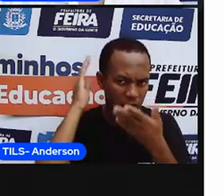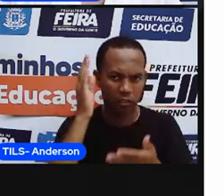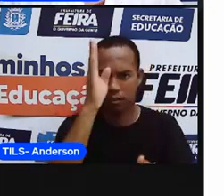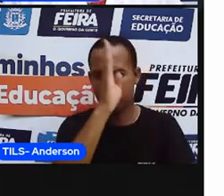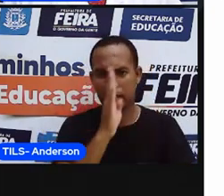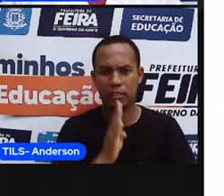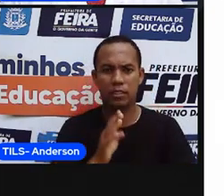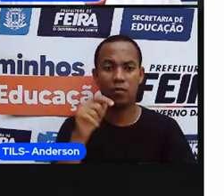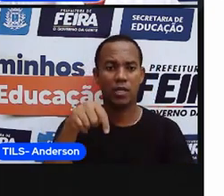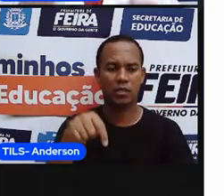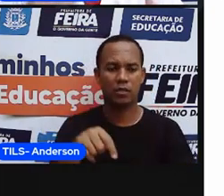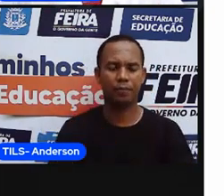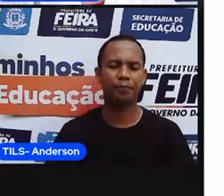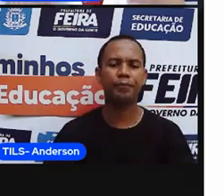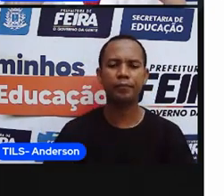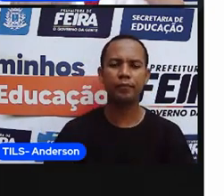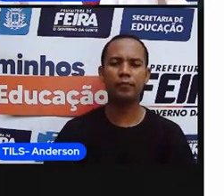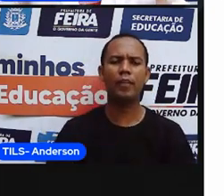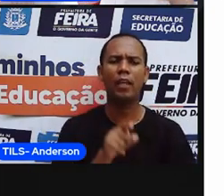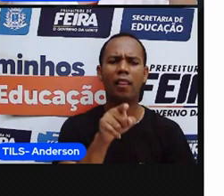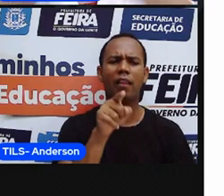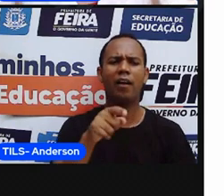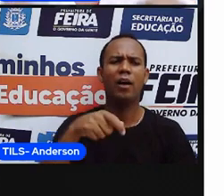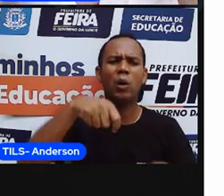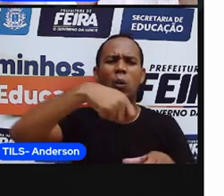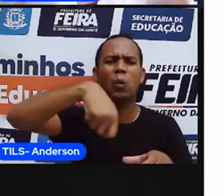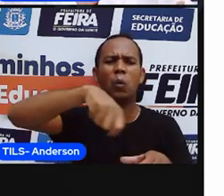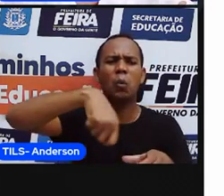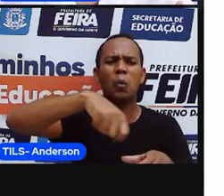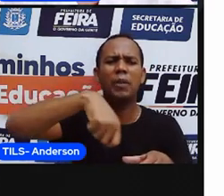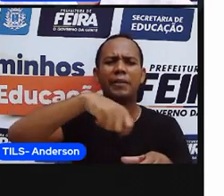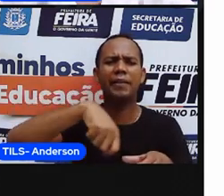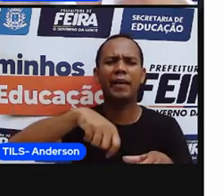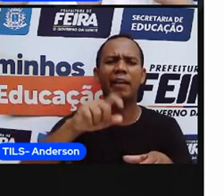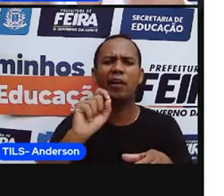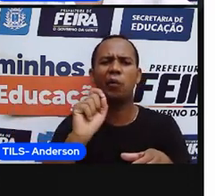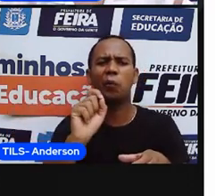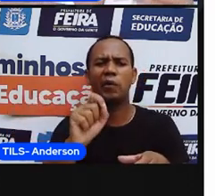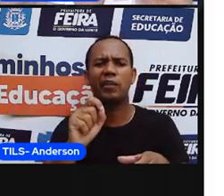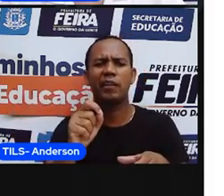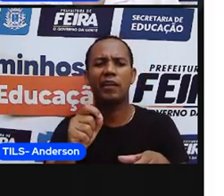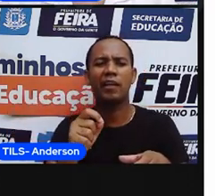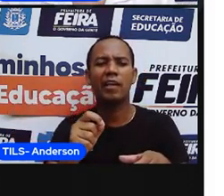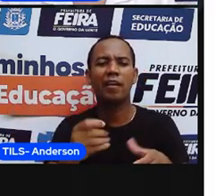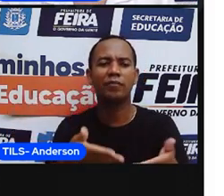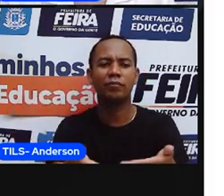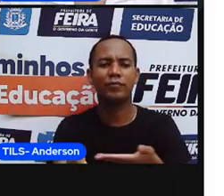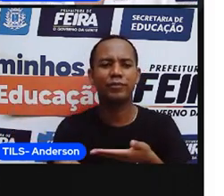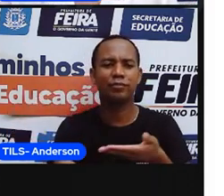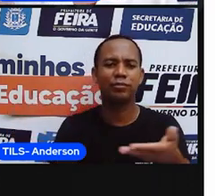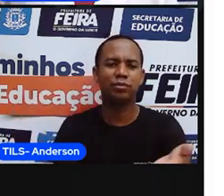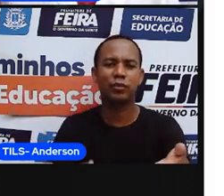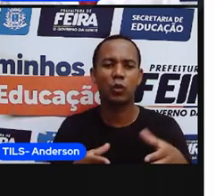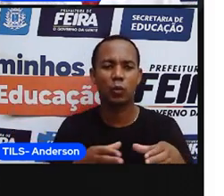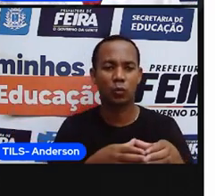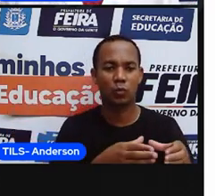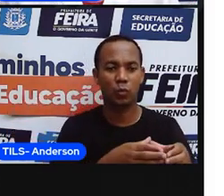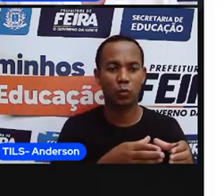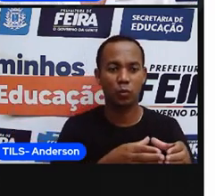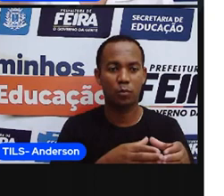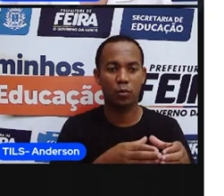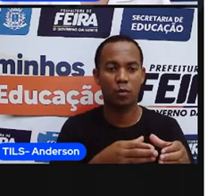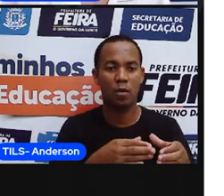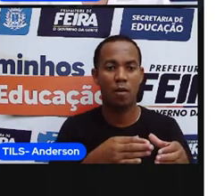Então, assim, essa culinária, ela vai sendo transmitida o quê? De geração para geração. Então, uma